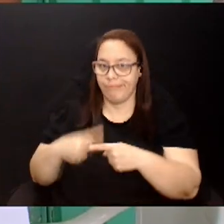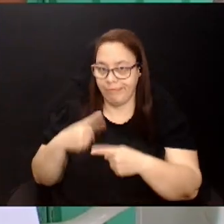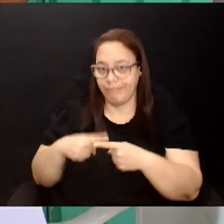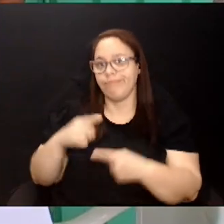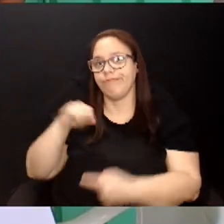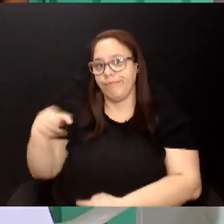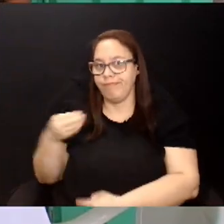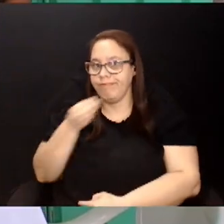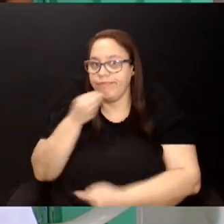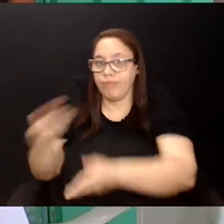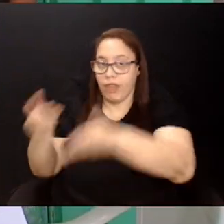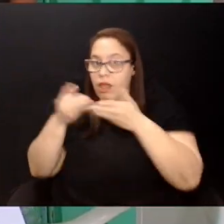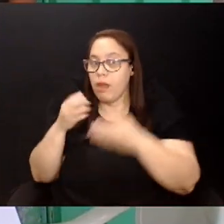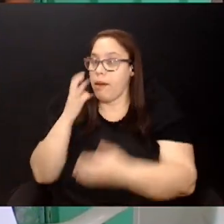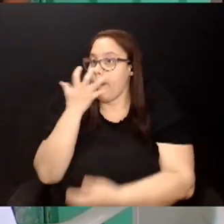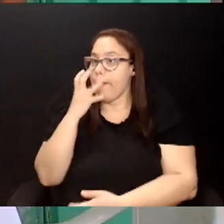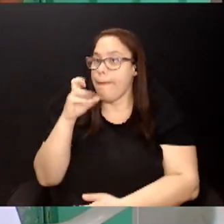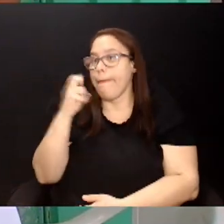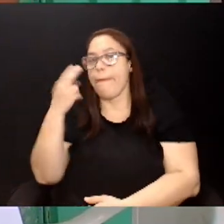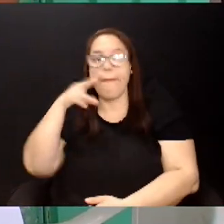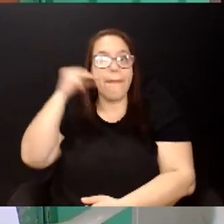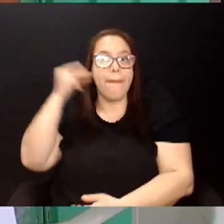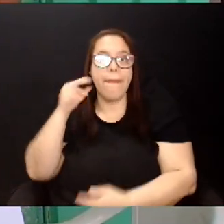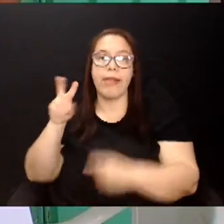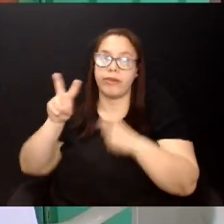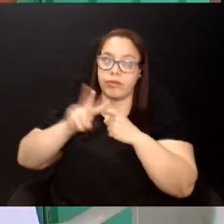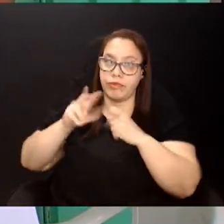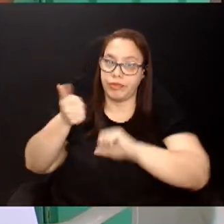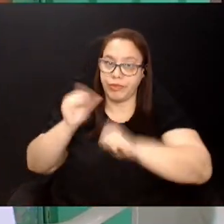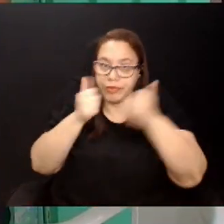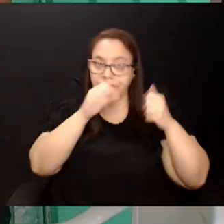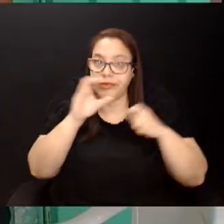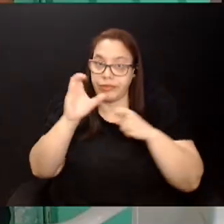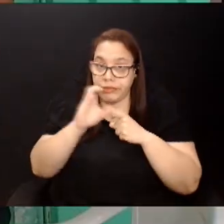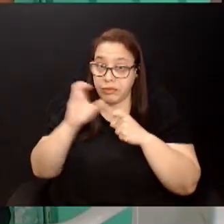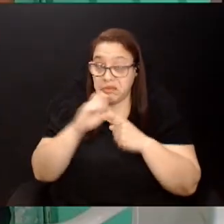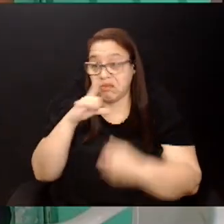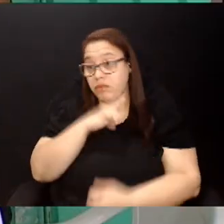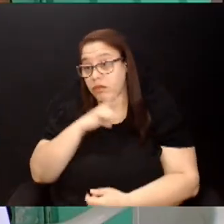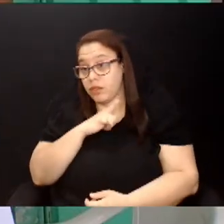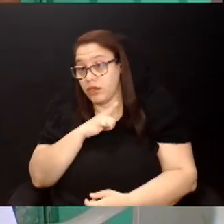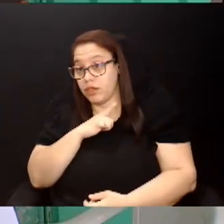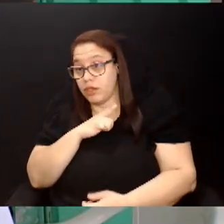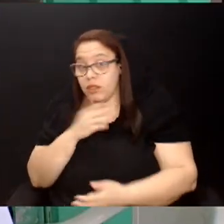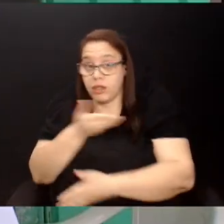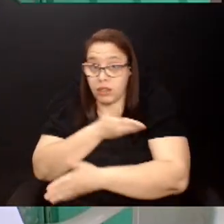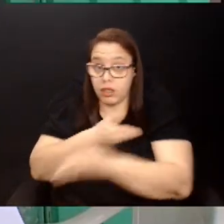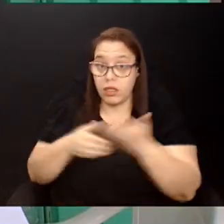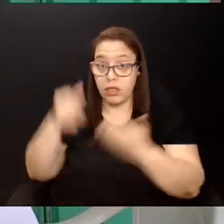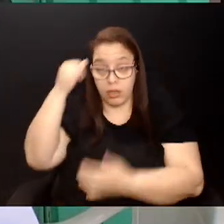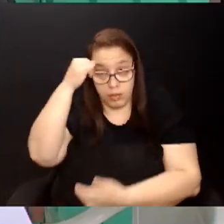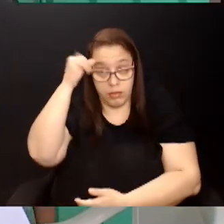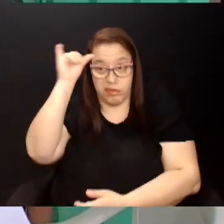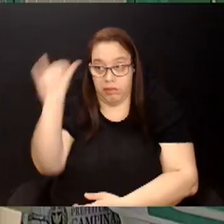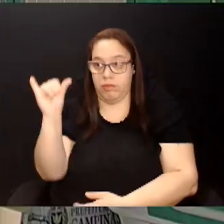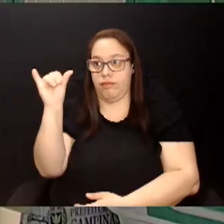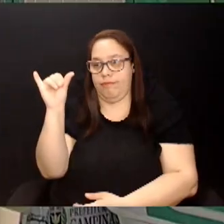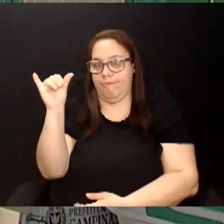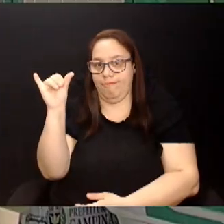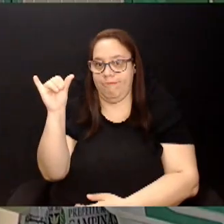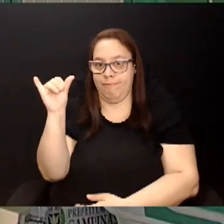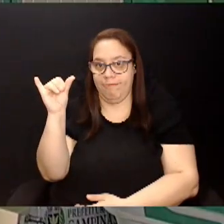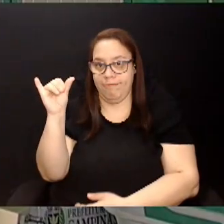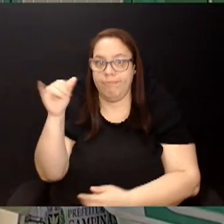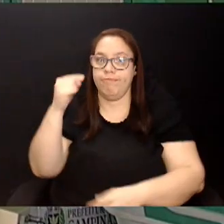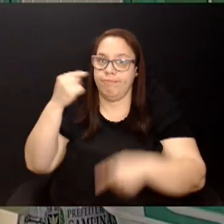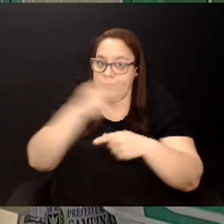trazer o seu pet para passar por uma avaliação clínica para ver se ele faz parte da prevenção, né? Eu acho que toda política pública